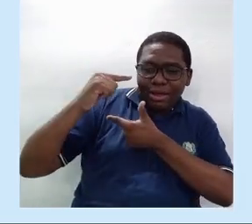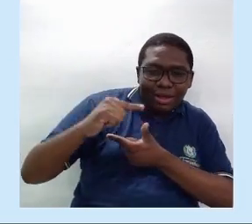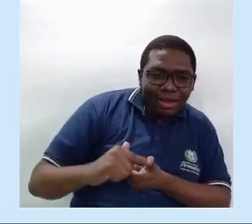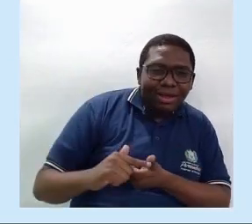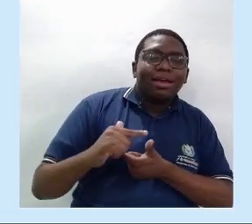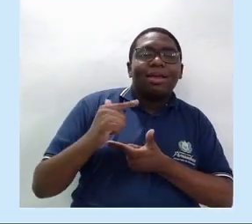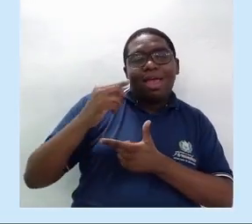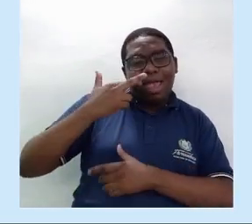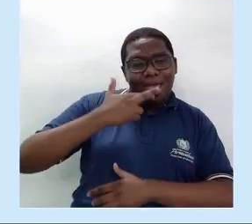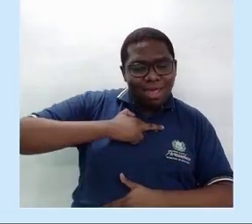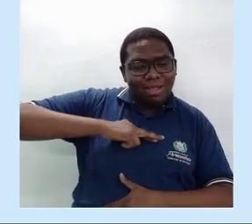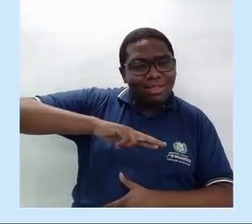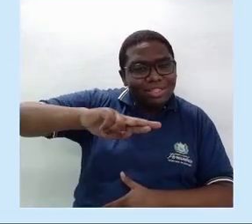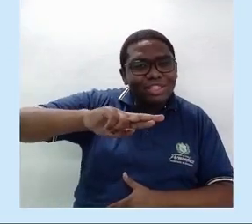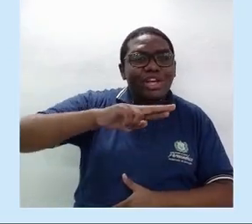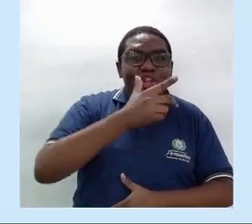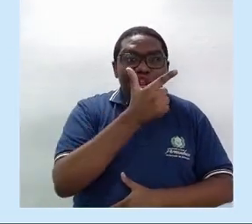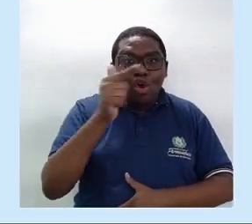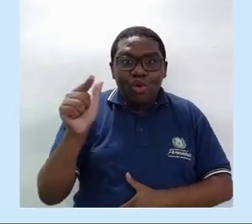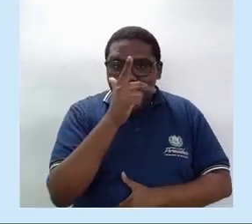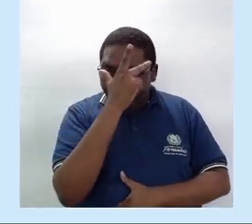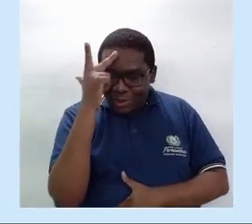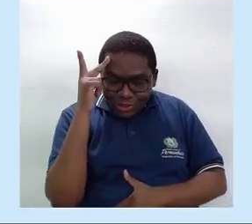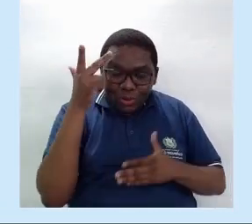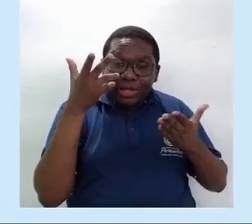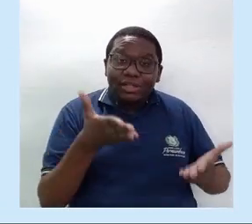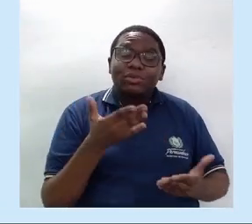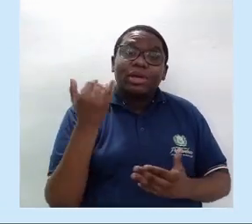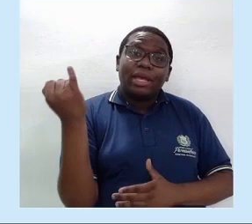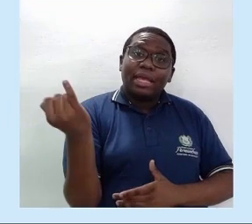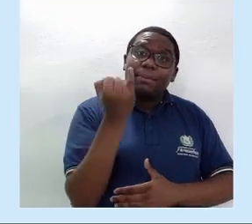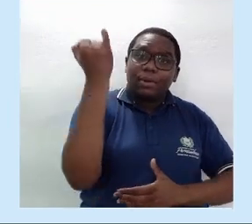tradição religiosa do outro. Isso é o princípio